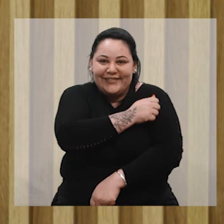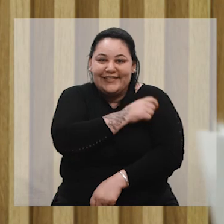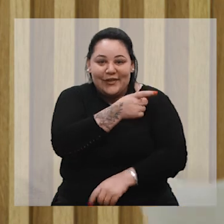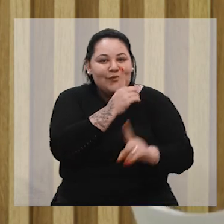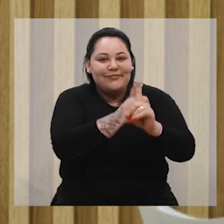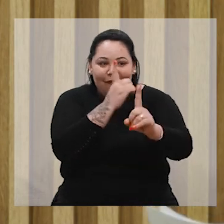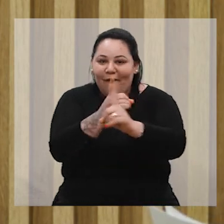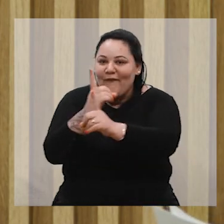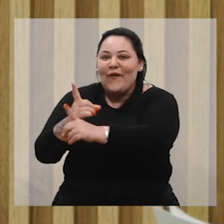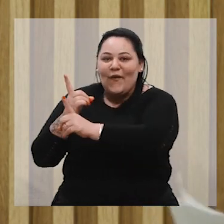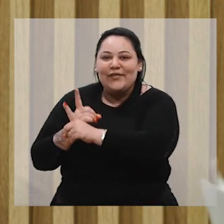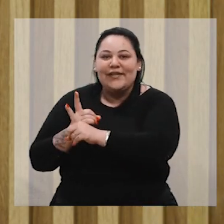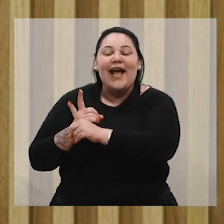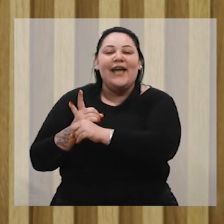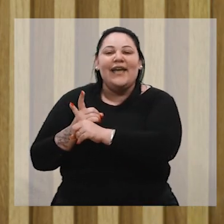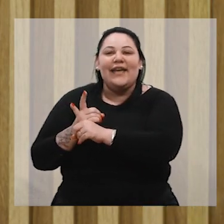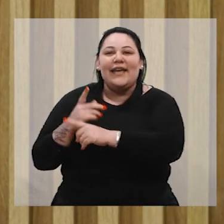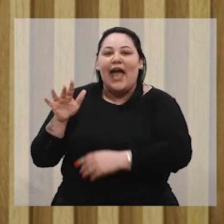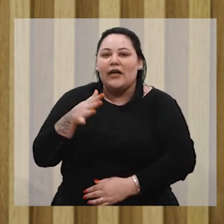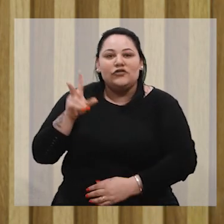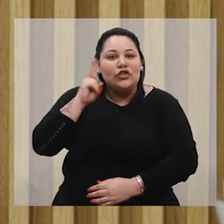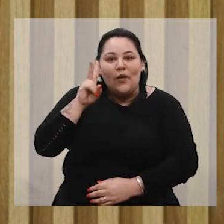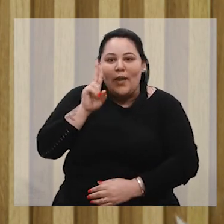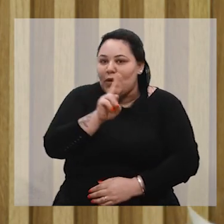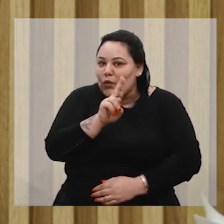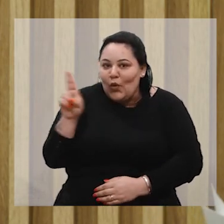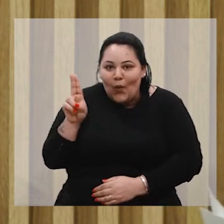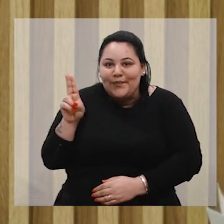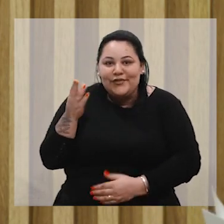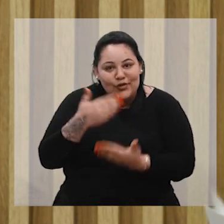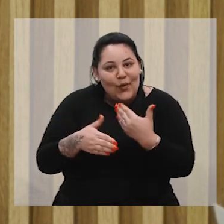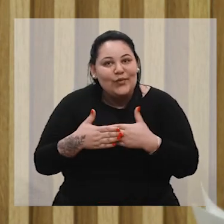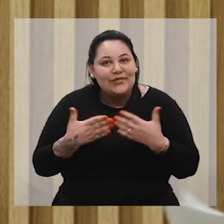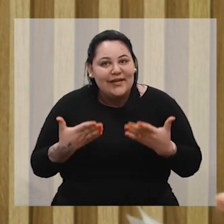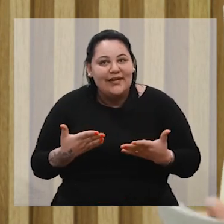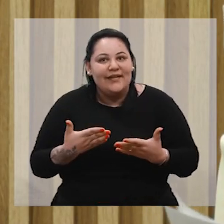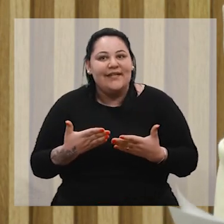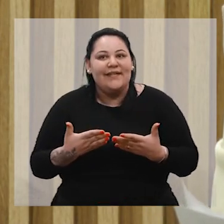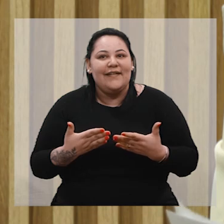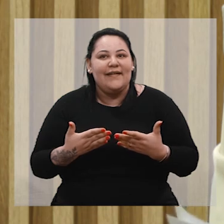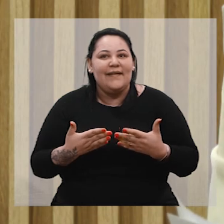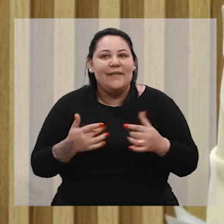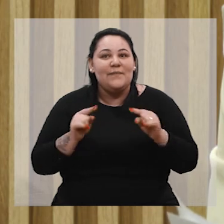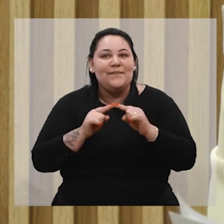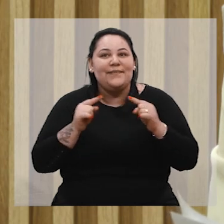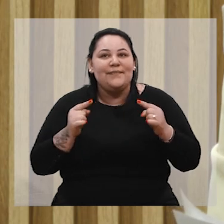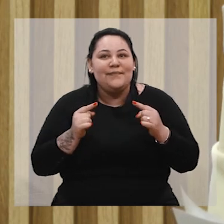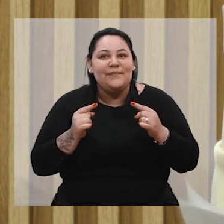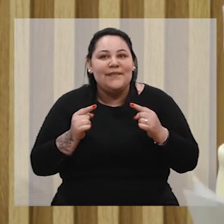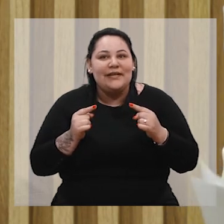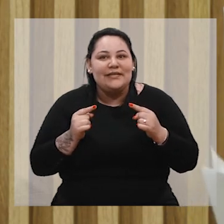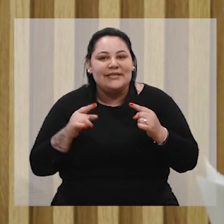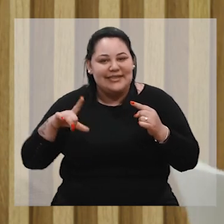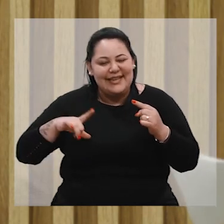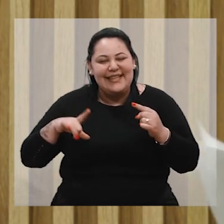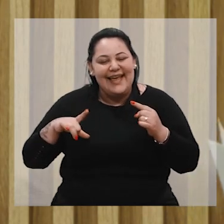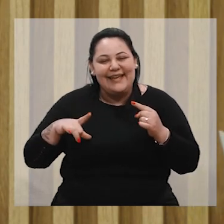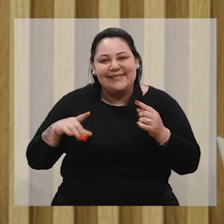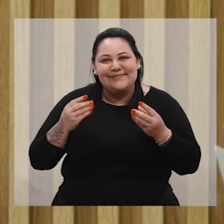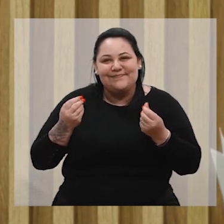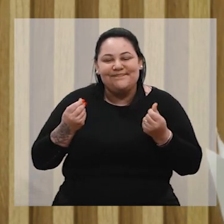assim, são tantos alunos que eu imagino que encontras e às vezes a gente não lembra o nome de tantos,